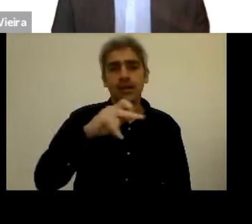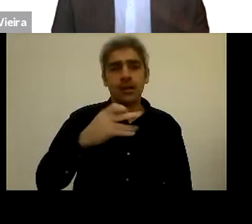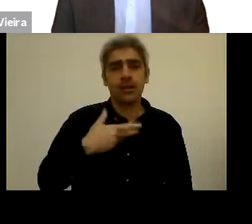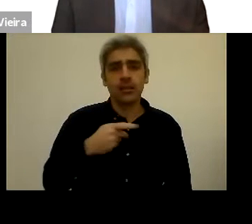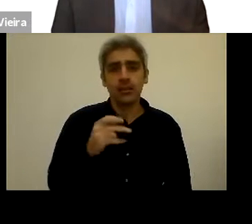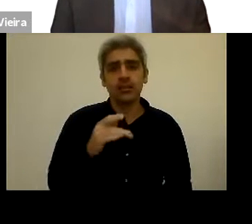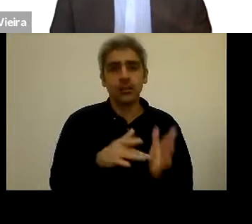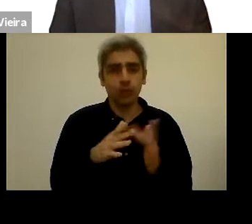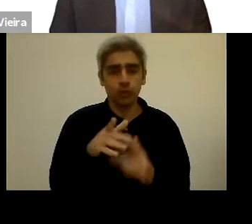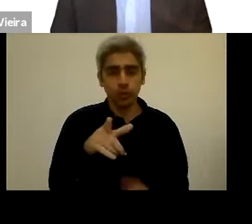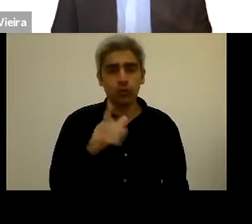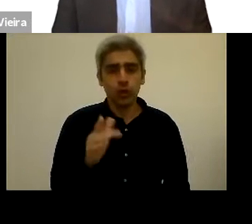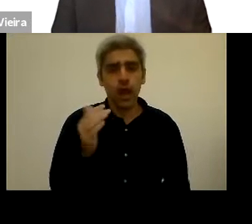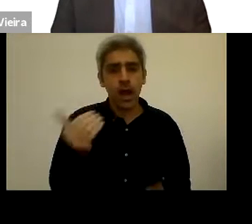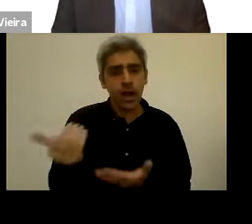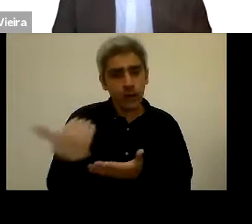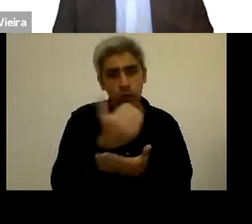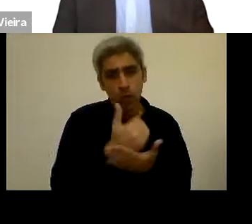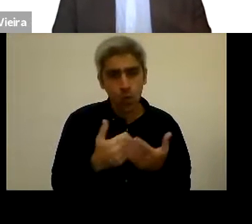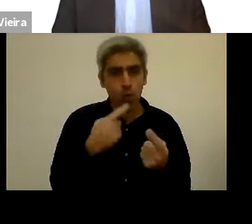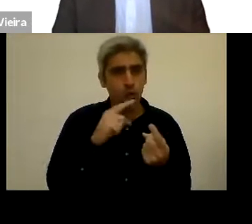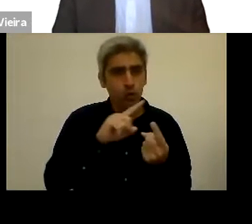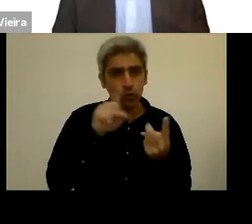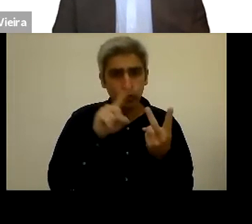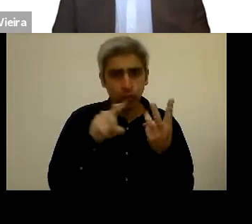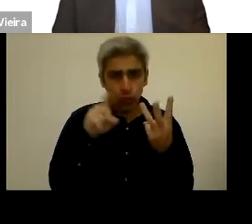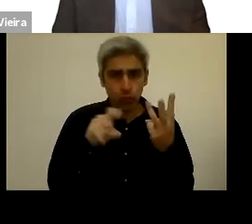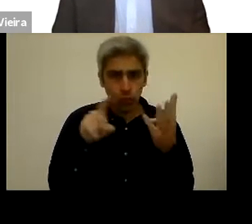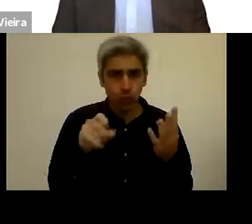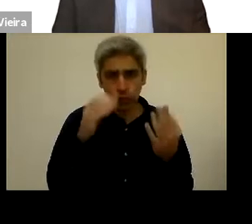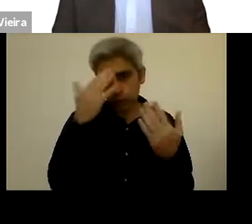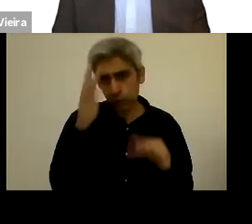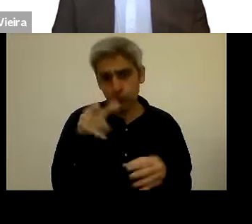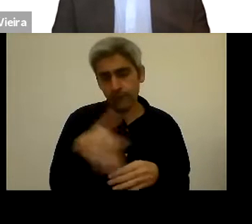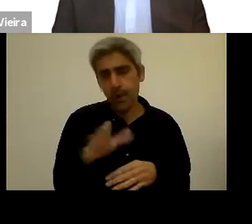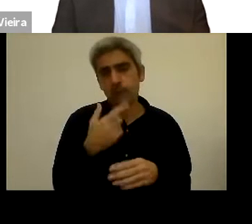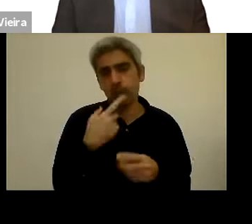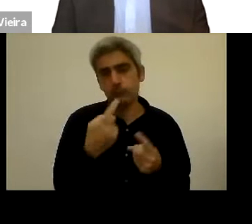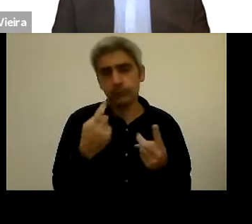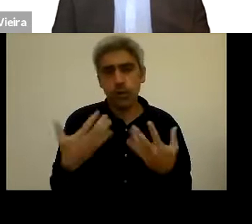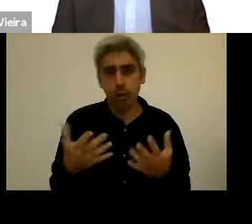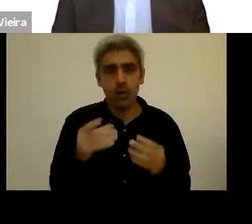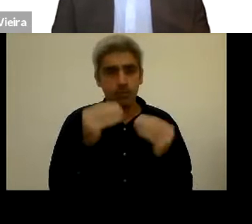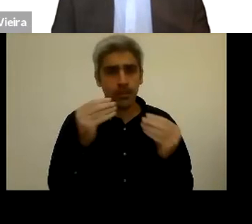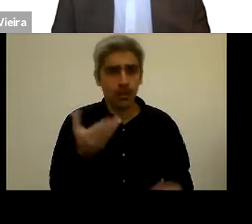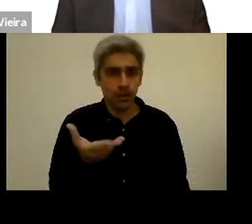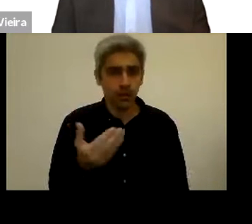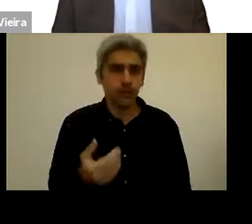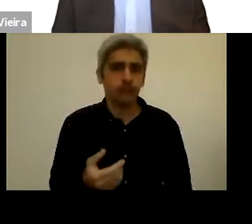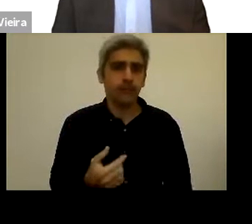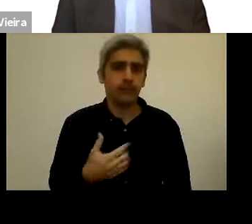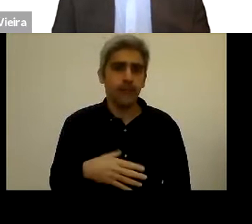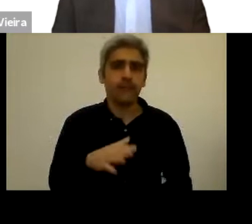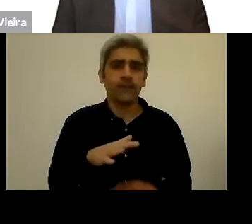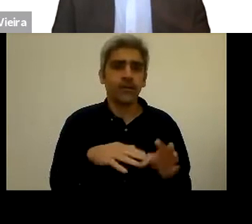já terá uma recolha de questões que serão colocadas ao painel. Fazer 3